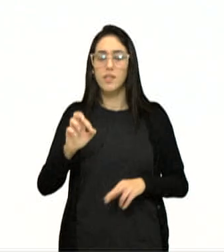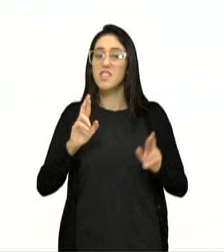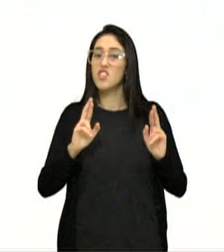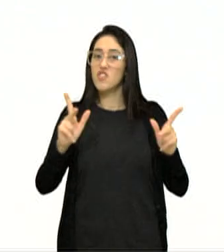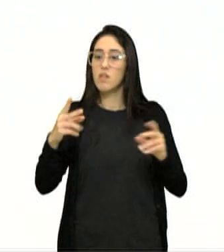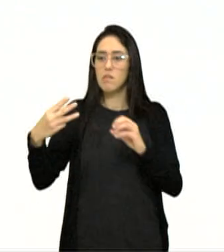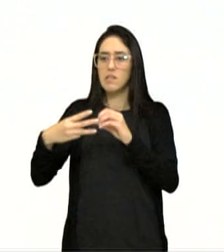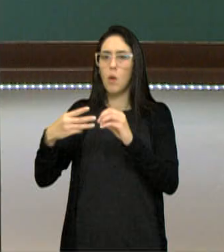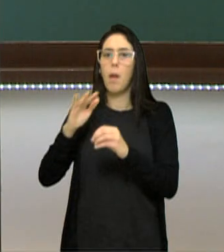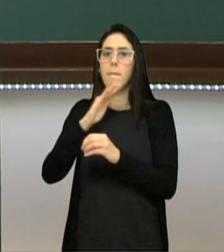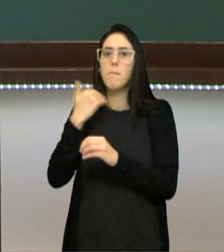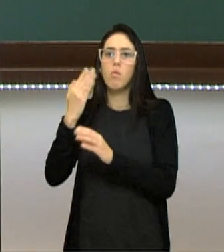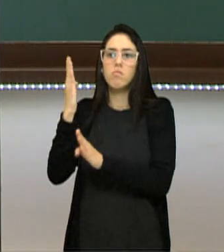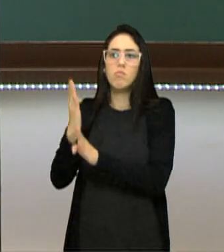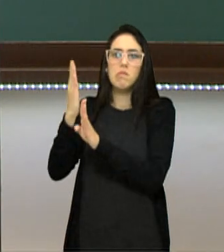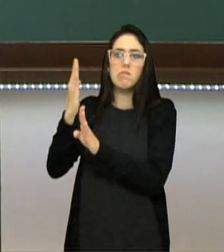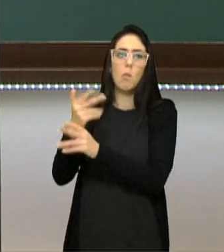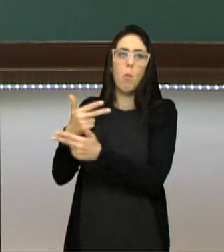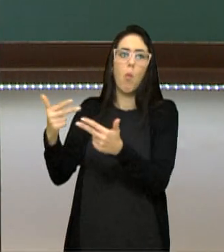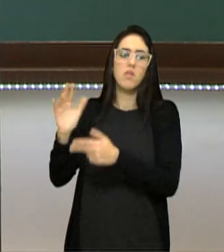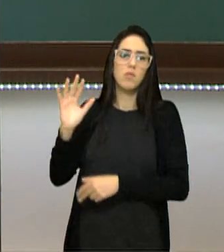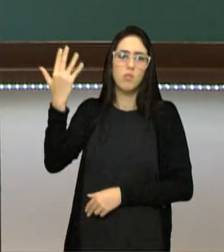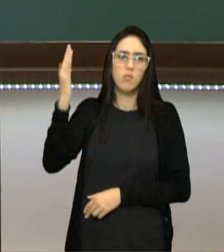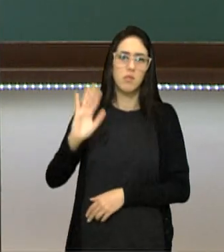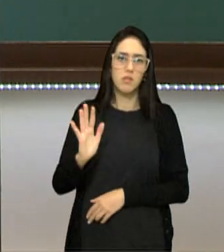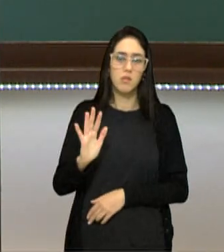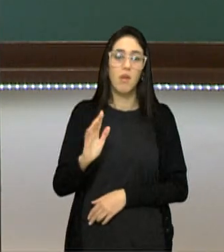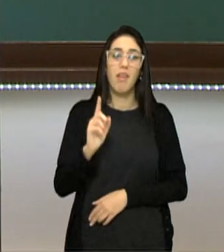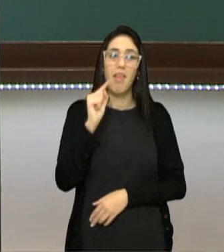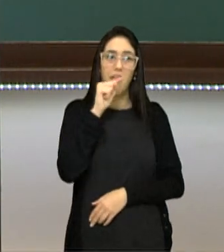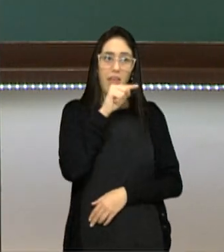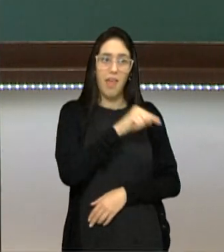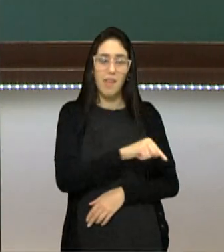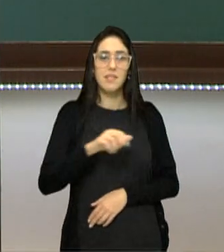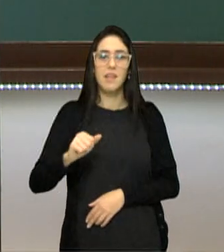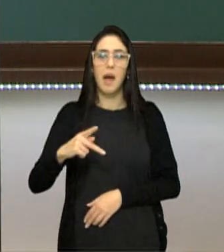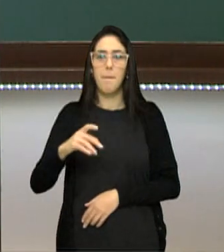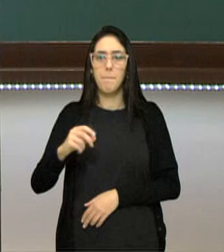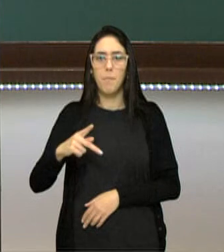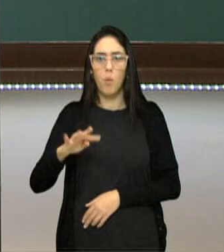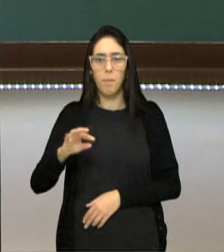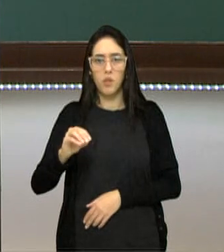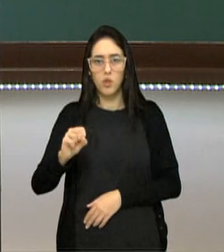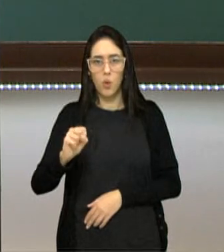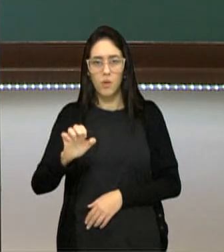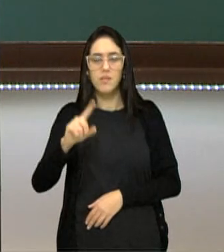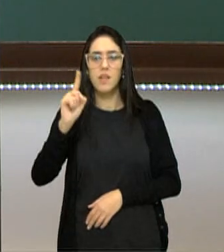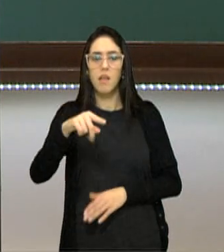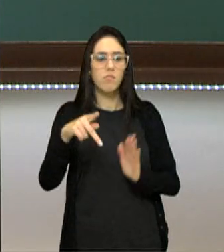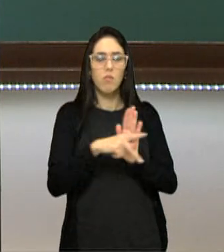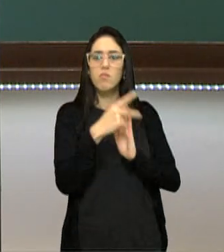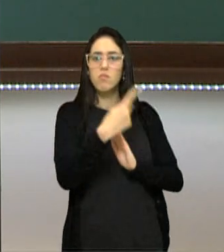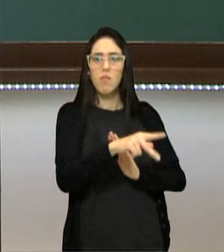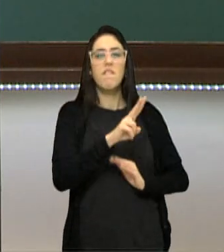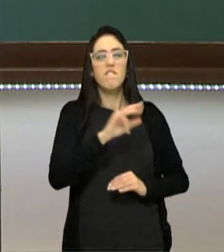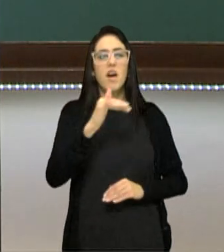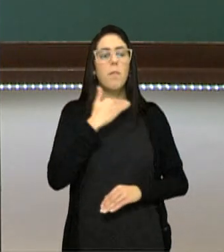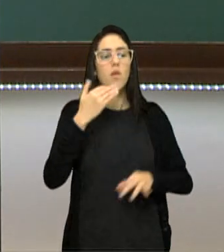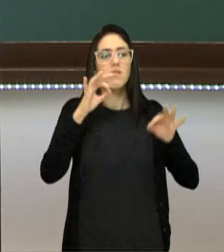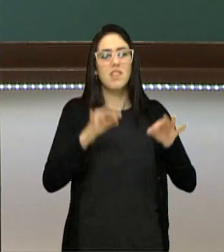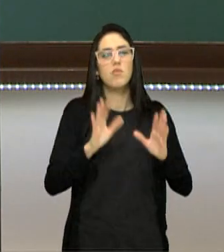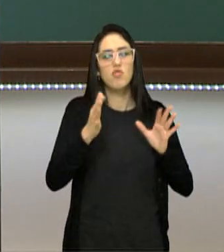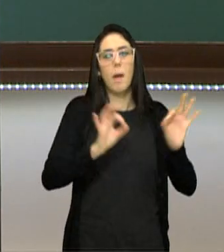de uma lesão. Tá? Então é diferente, a apoptose é uma morte programada, algo biologicamente programado já para acontecer. Já